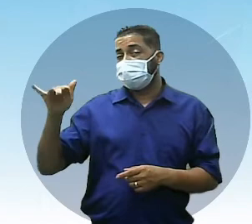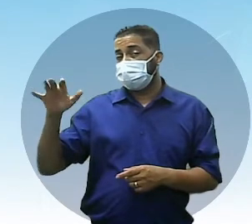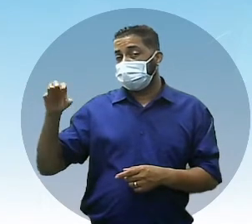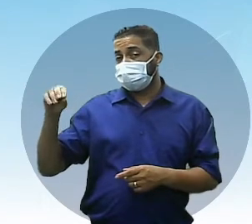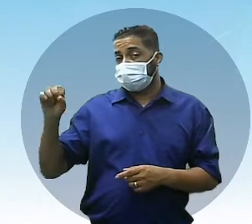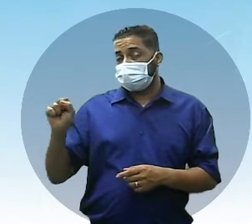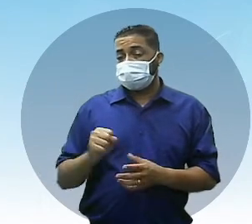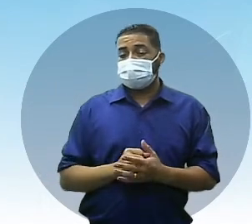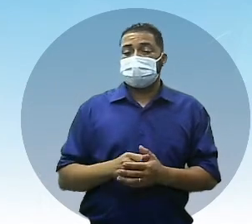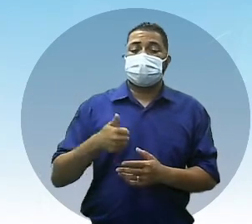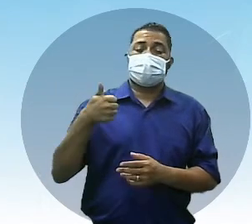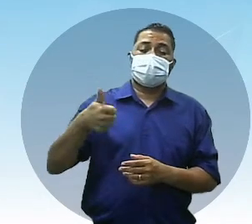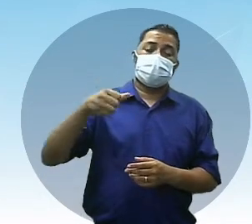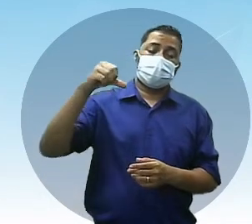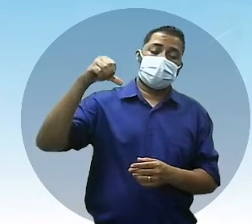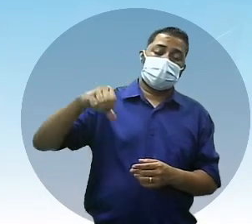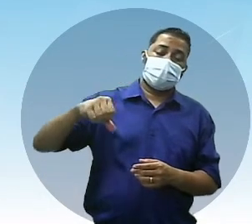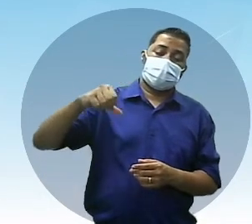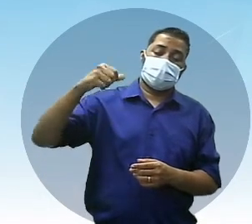1973. Secos e Molhados,